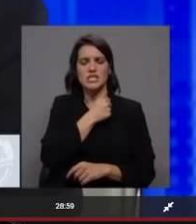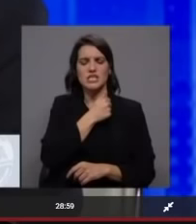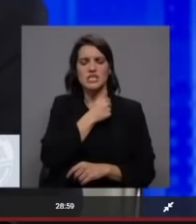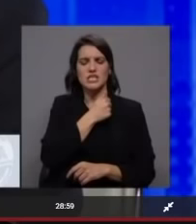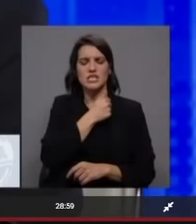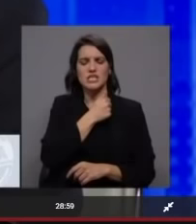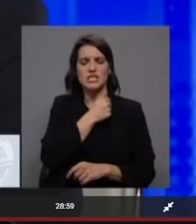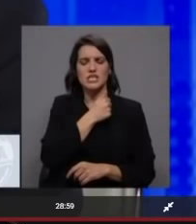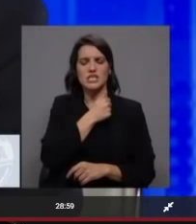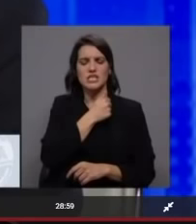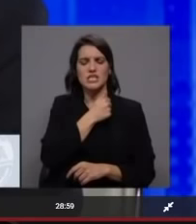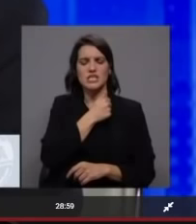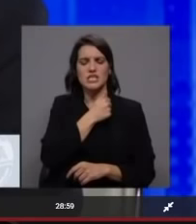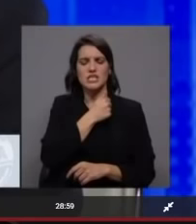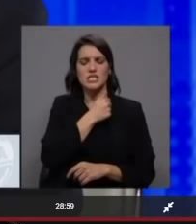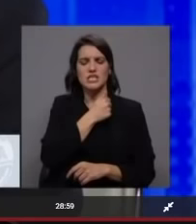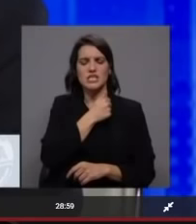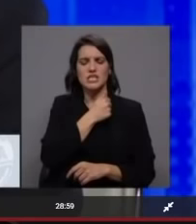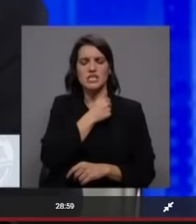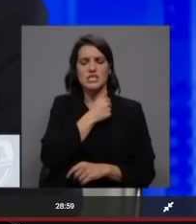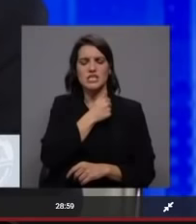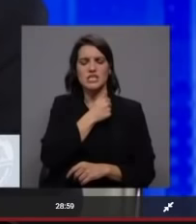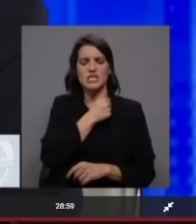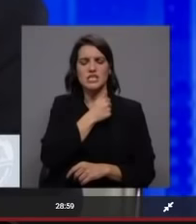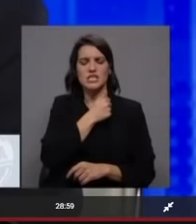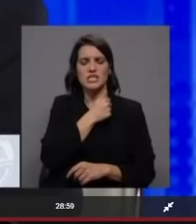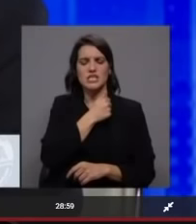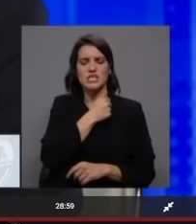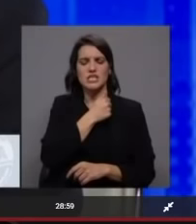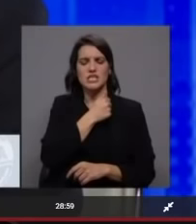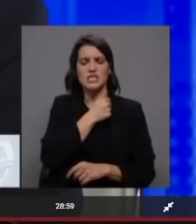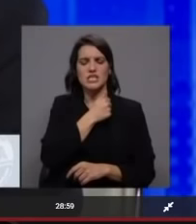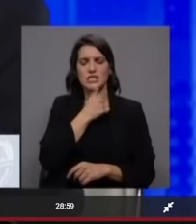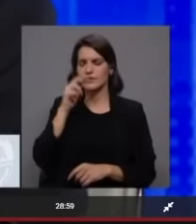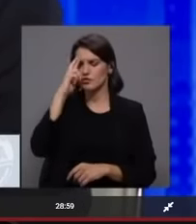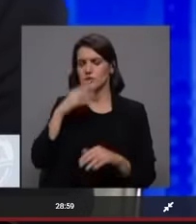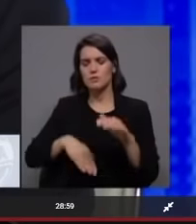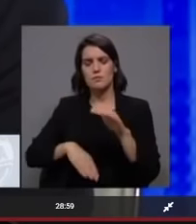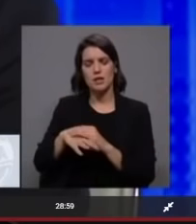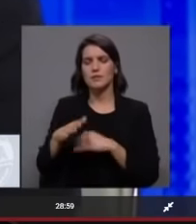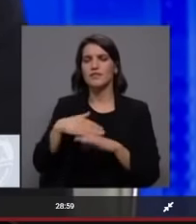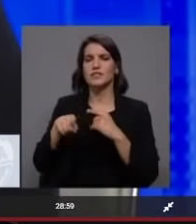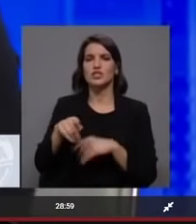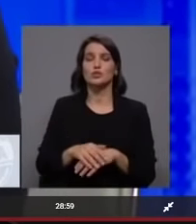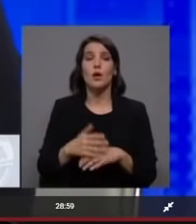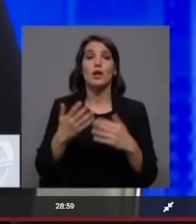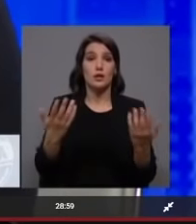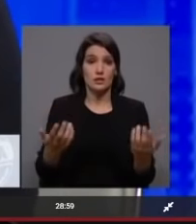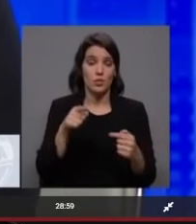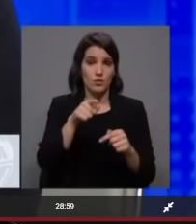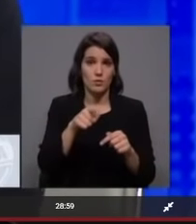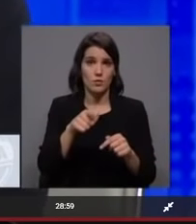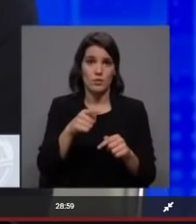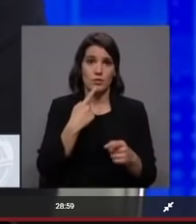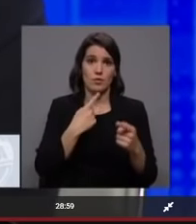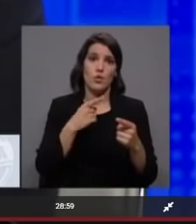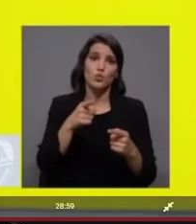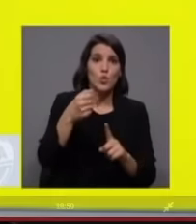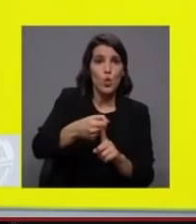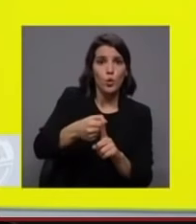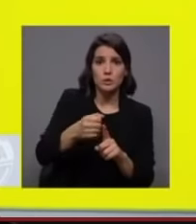bom então agora vai para o PS2 a quer tirar o preço do Poder mas vai para a partir de que é igual segundo ele significa aplicar das suas não